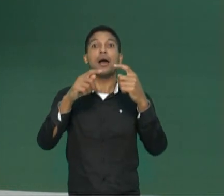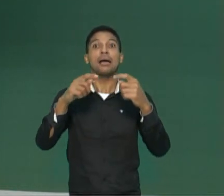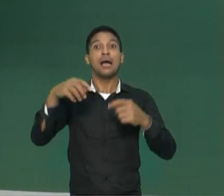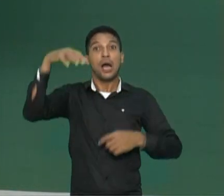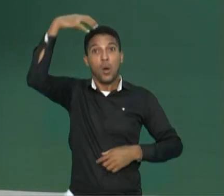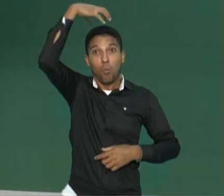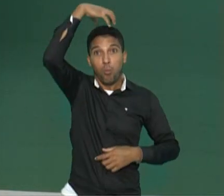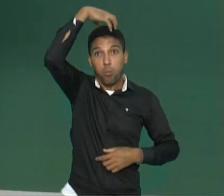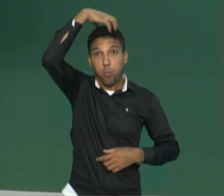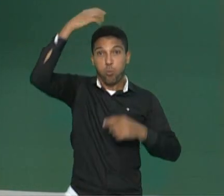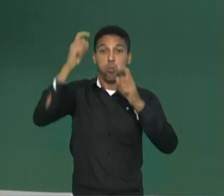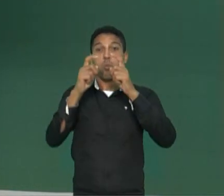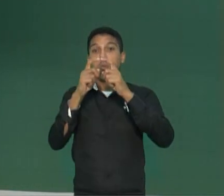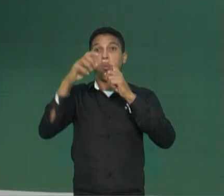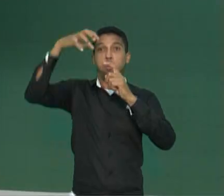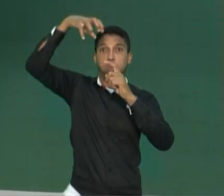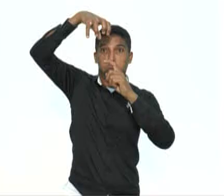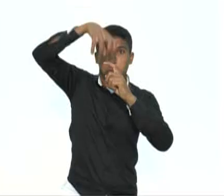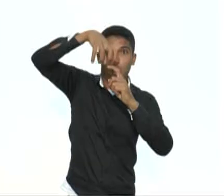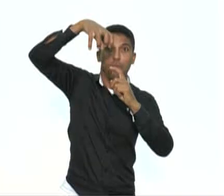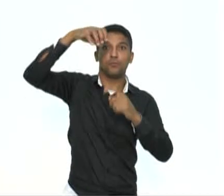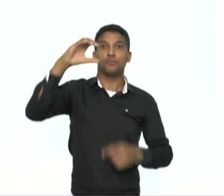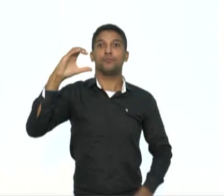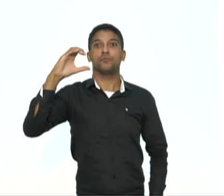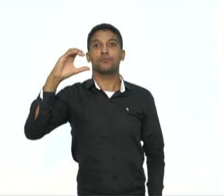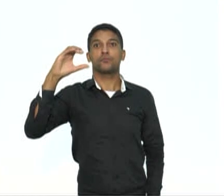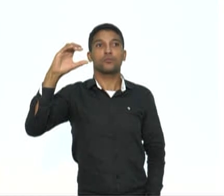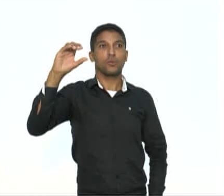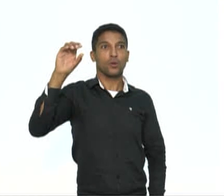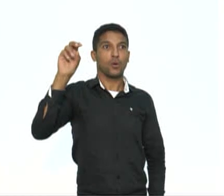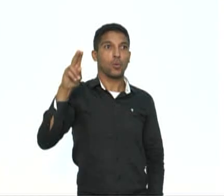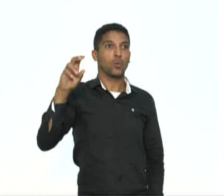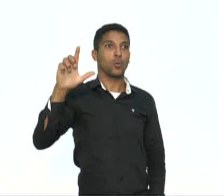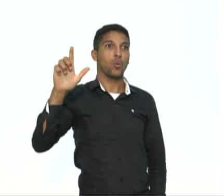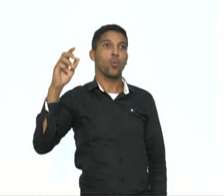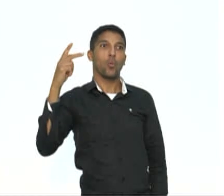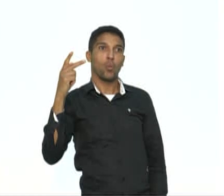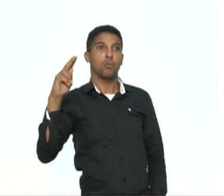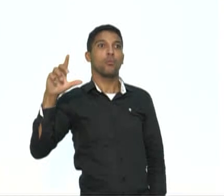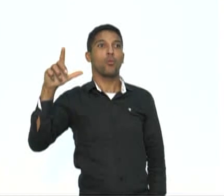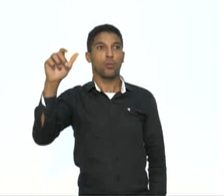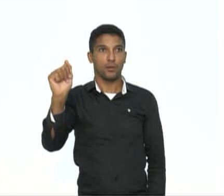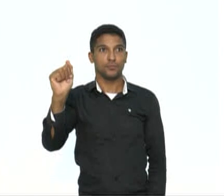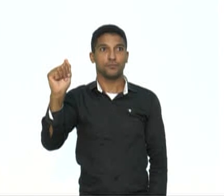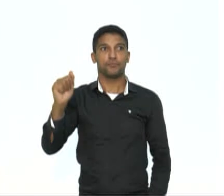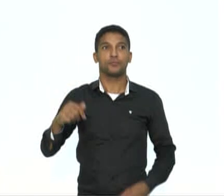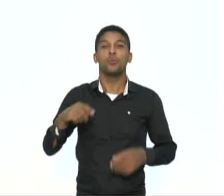tá? A cúpula sobre o pendente permitia a sua construção em plantas quadradas, tá?